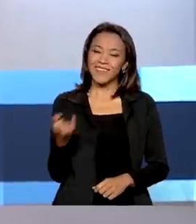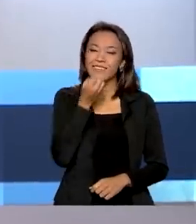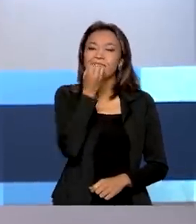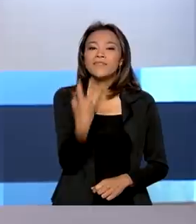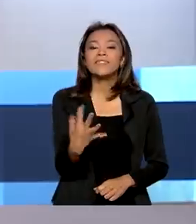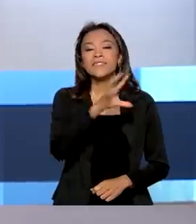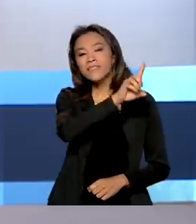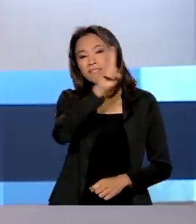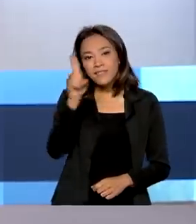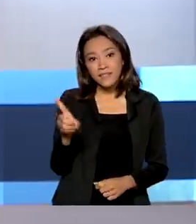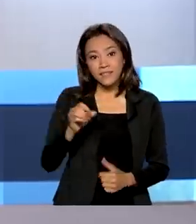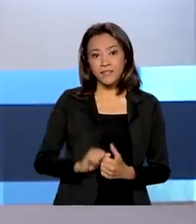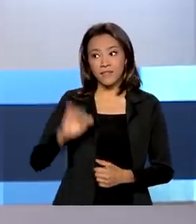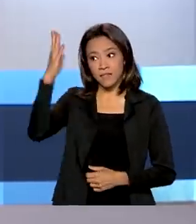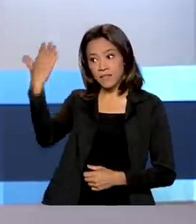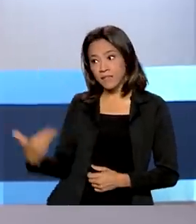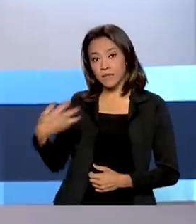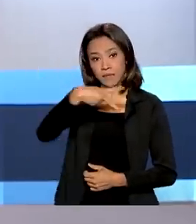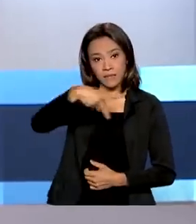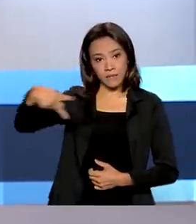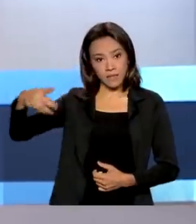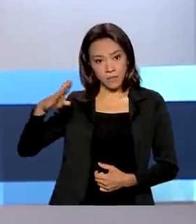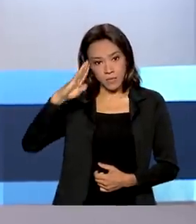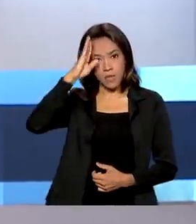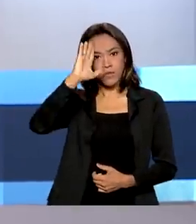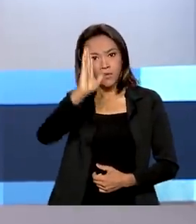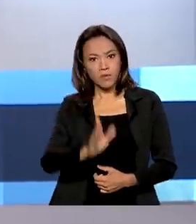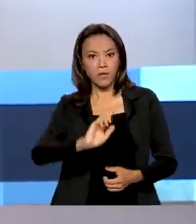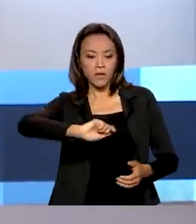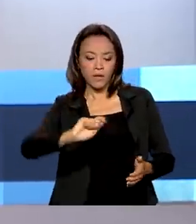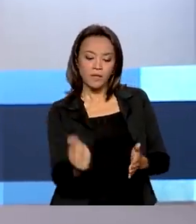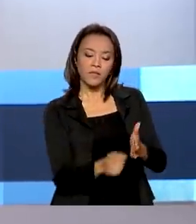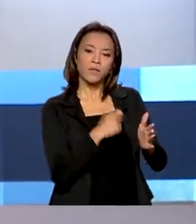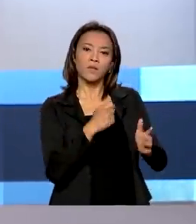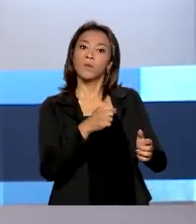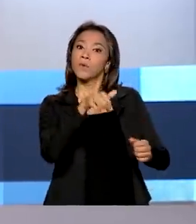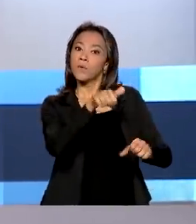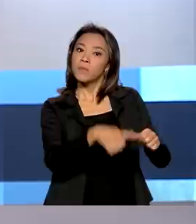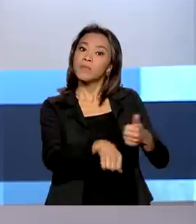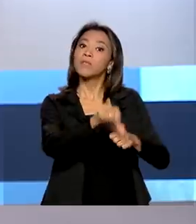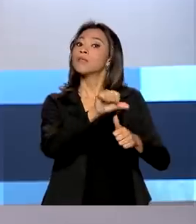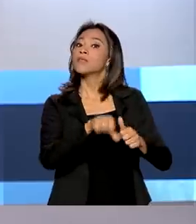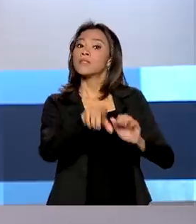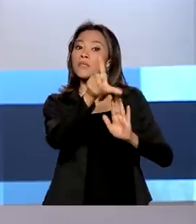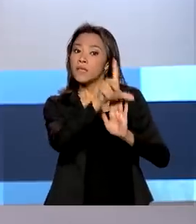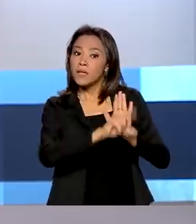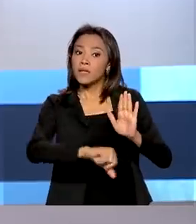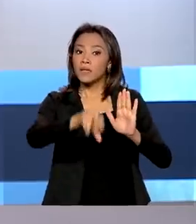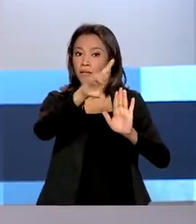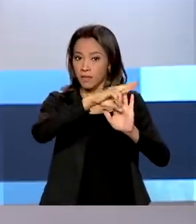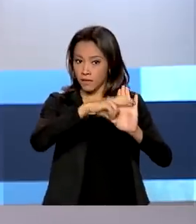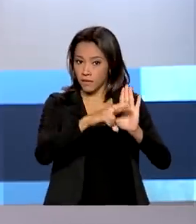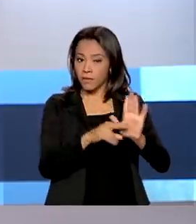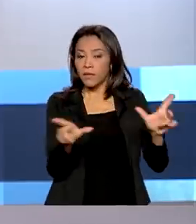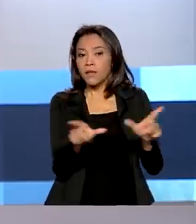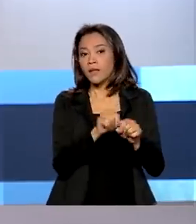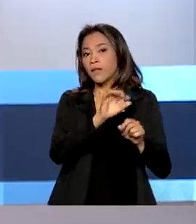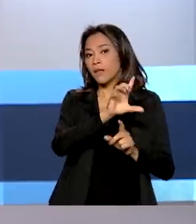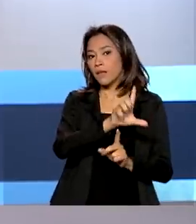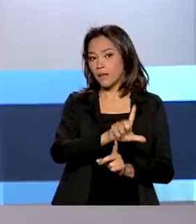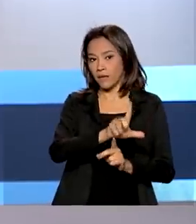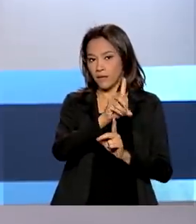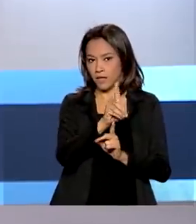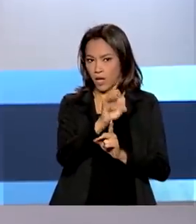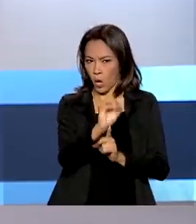Olá, bom dia. Presidente Jair Bolsonaro sanciona alteração na Lei de Diretrizes Orçamentárias que viabiliza a criação do